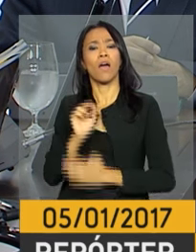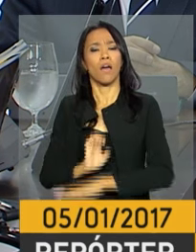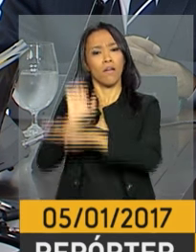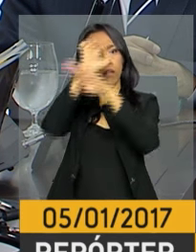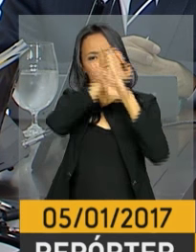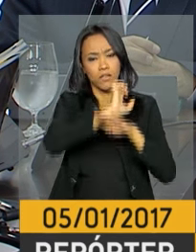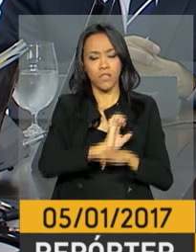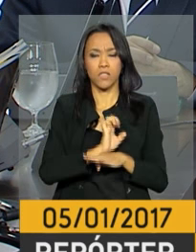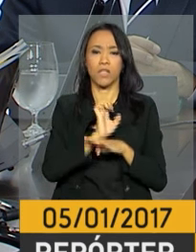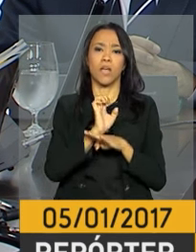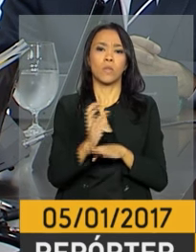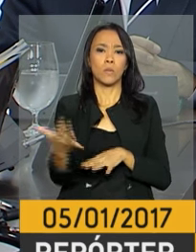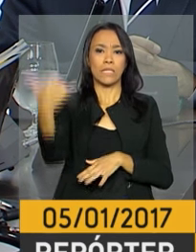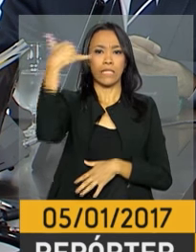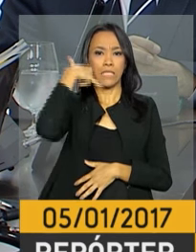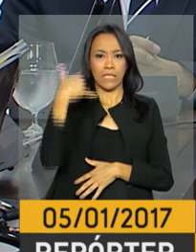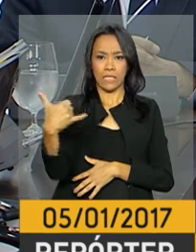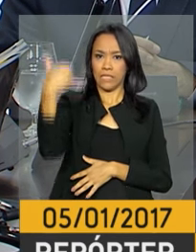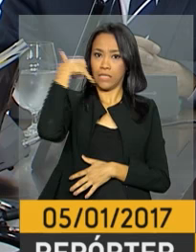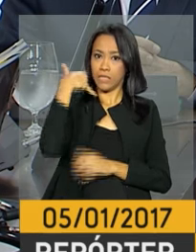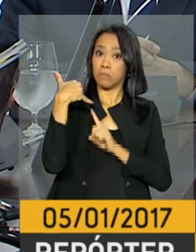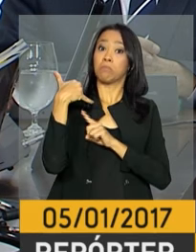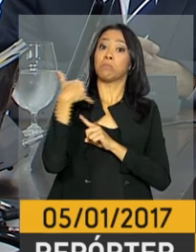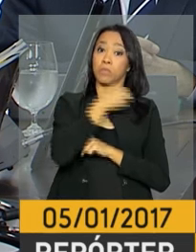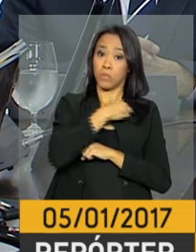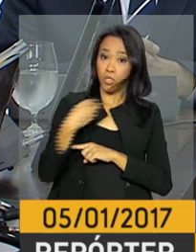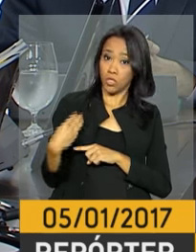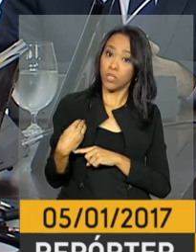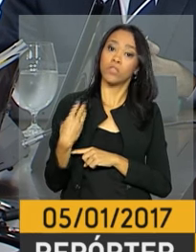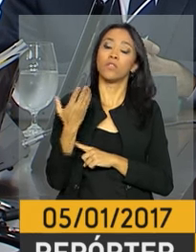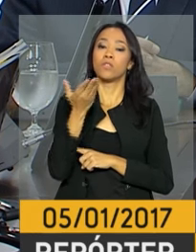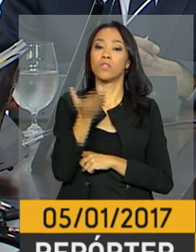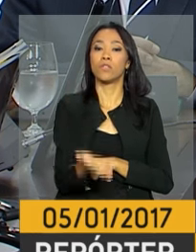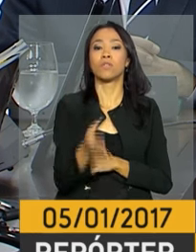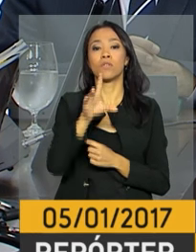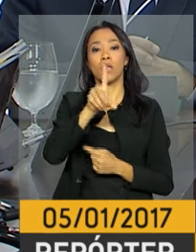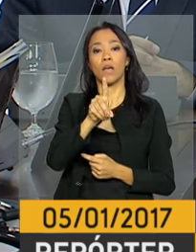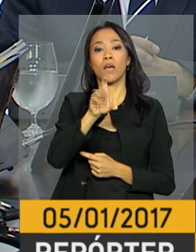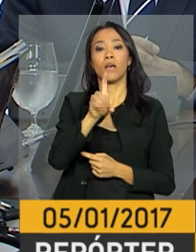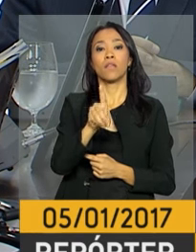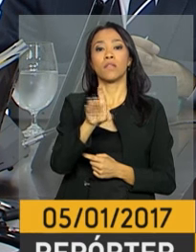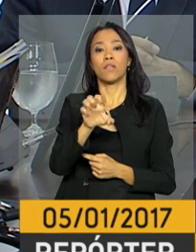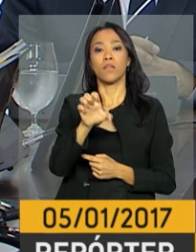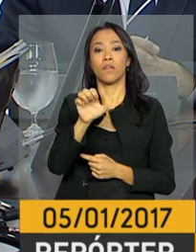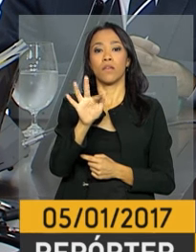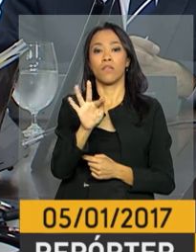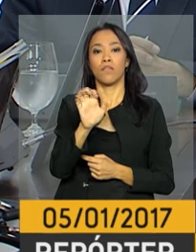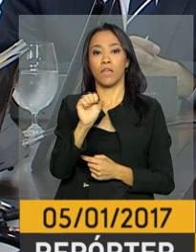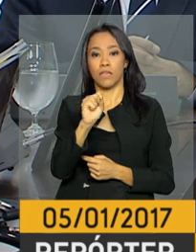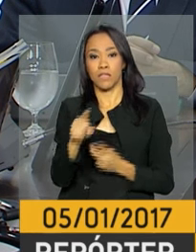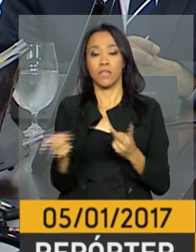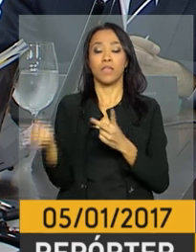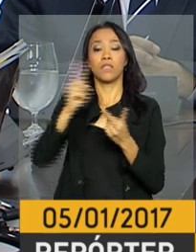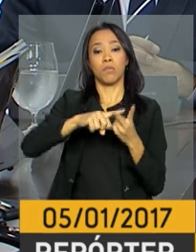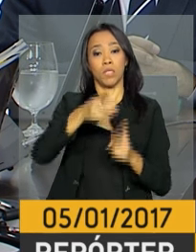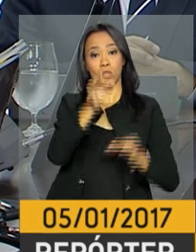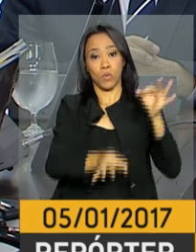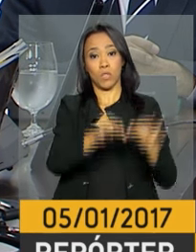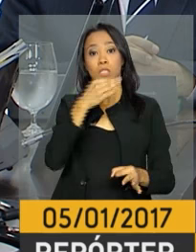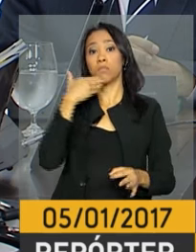todo momento ligam para o ministro da defesa para o menino gsi por meio da justiça pedindo não só a força nacional